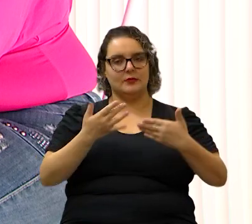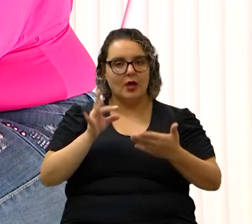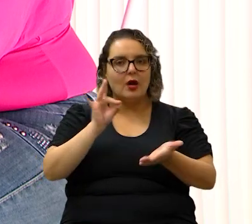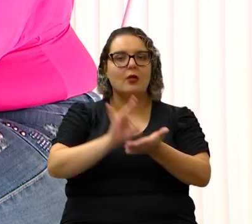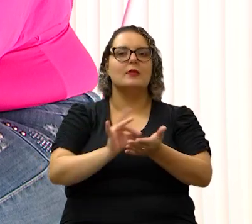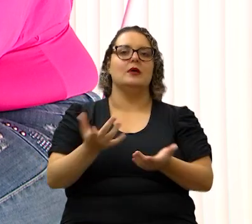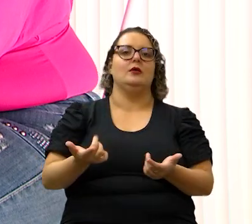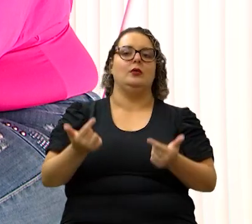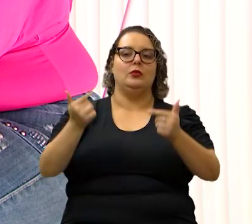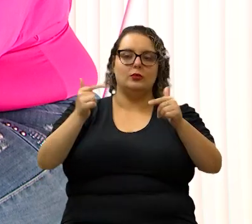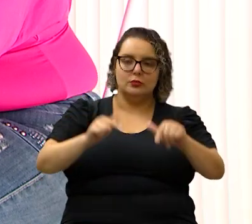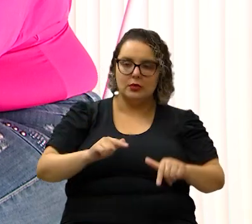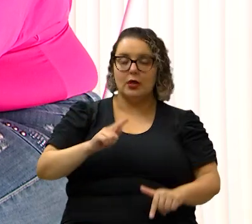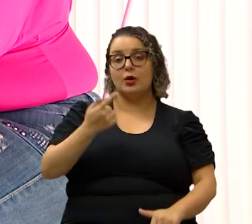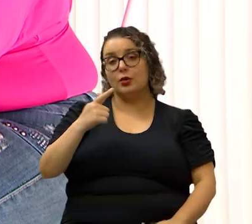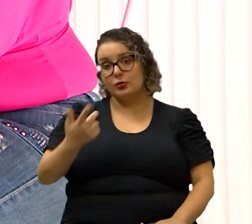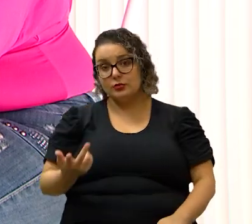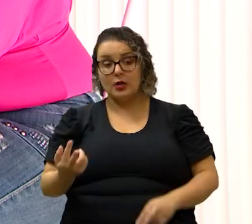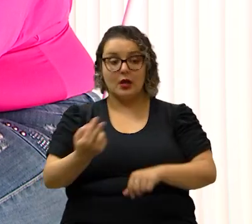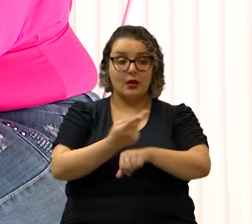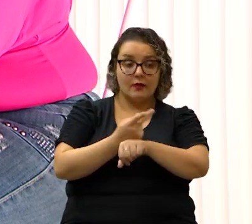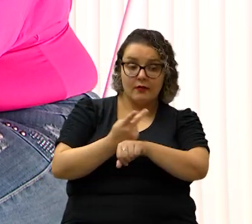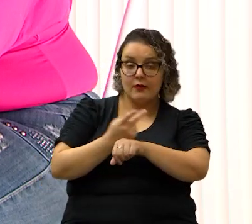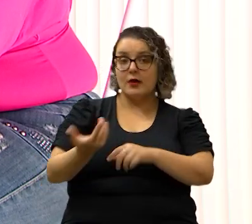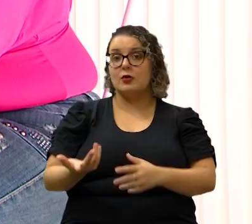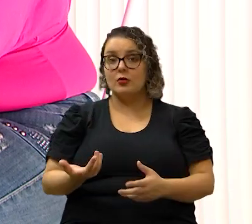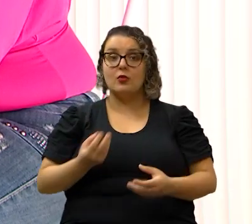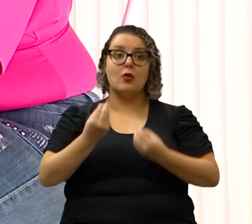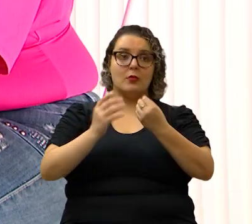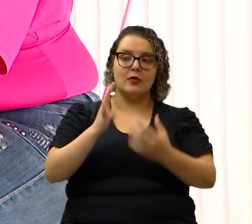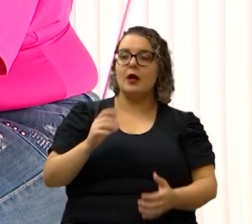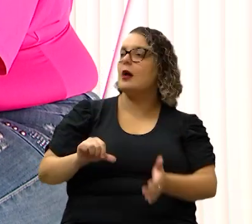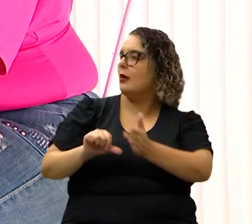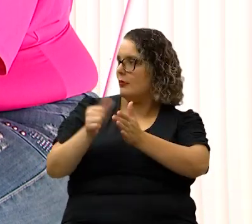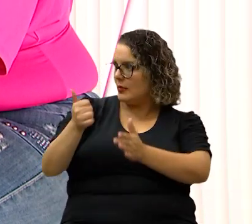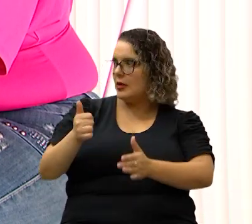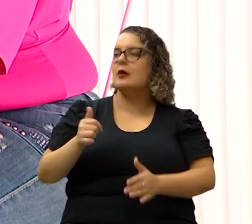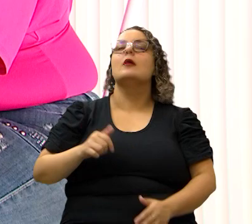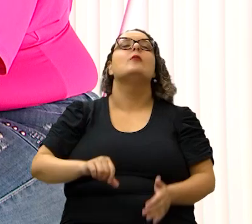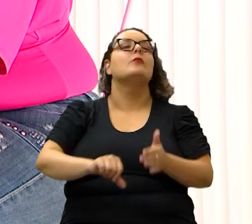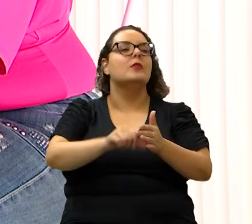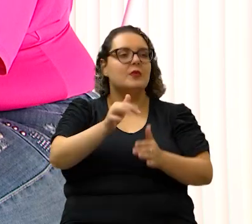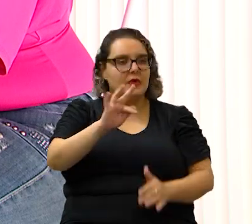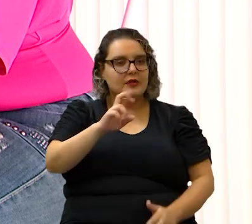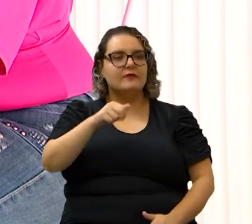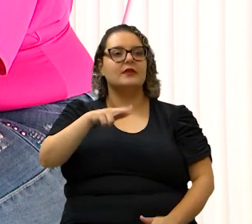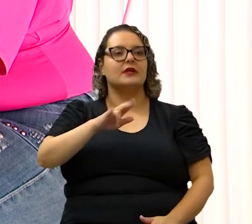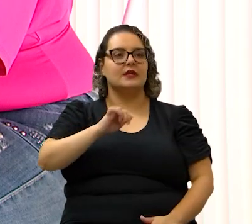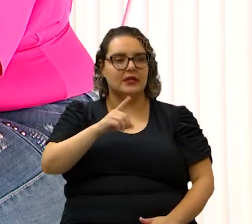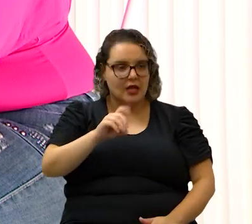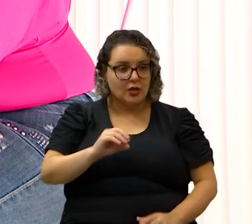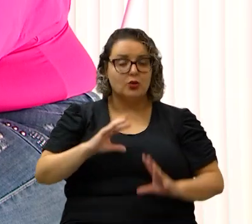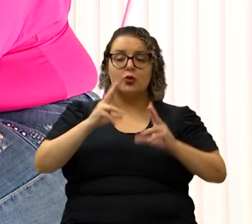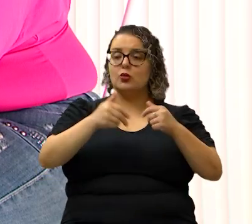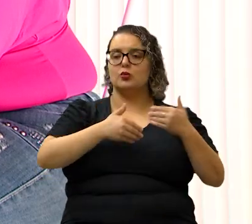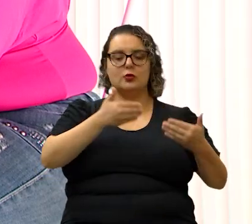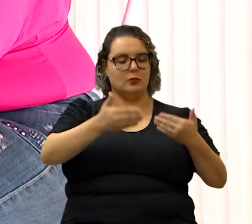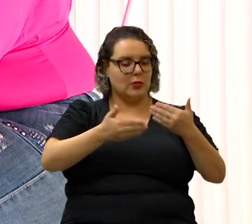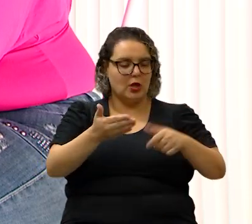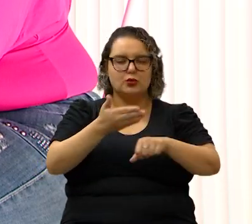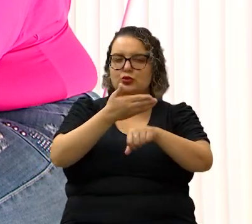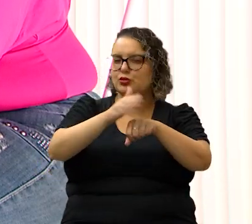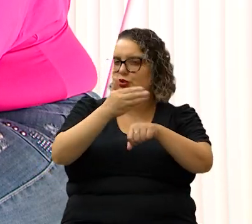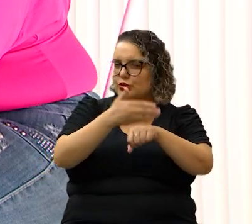está realmente procurando ponto lá em Goiânia, verificando como isso vai acontecer. Vai ser a primeira Vai ser o franqueada. primeiro franqueado, desenvolver